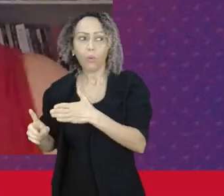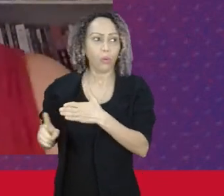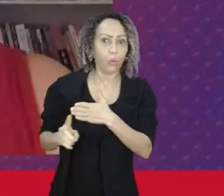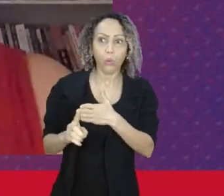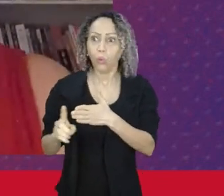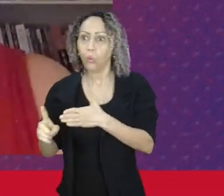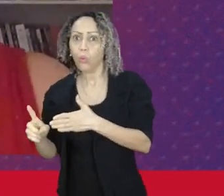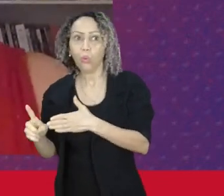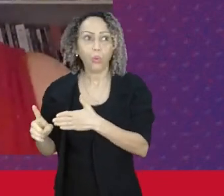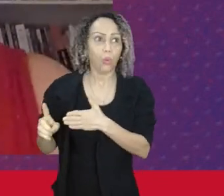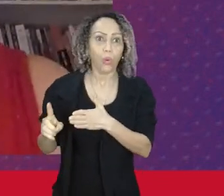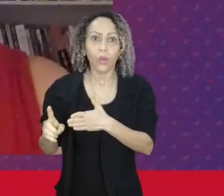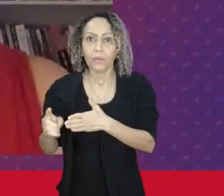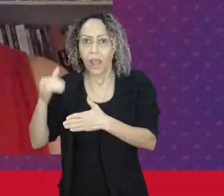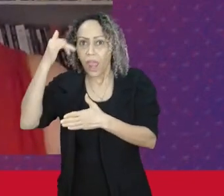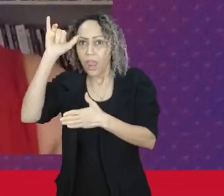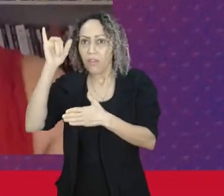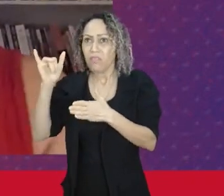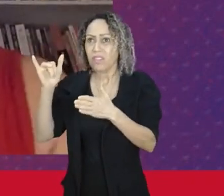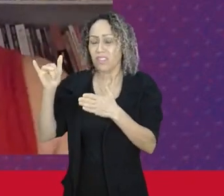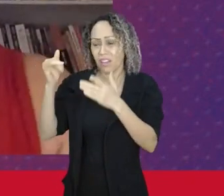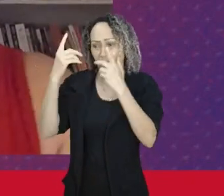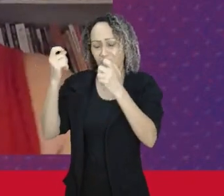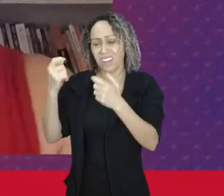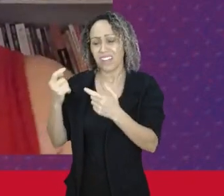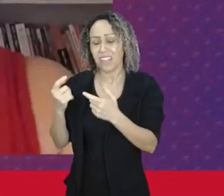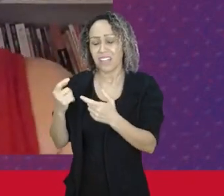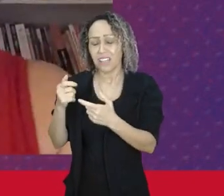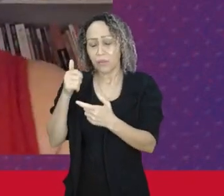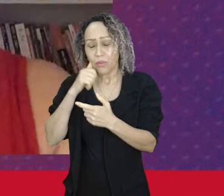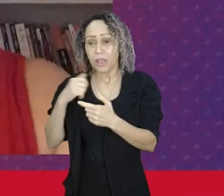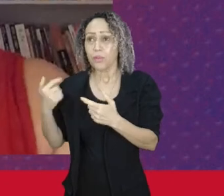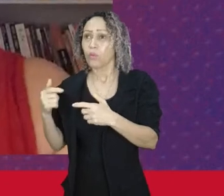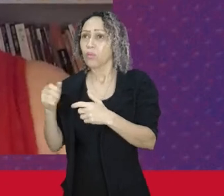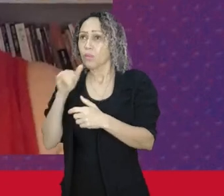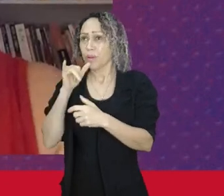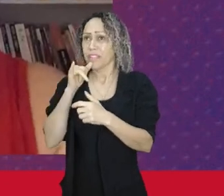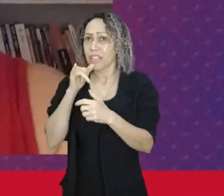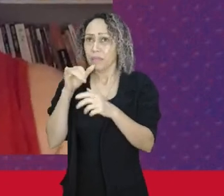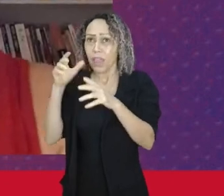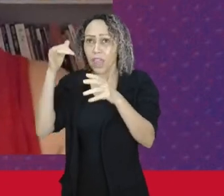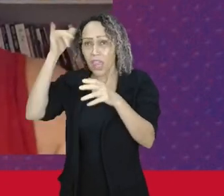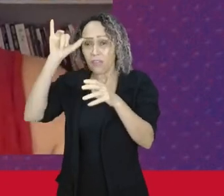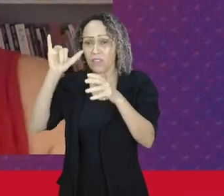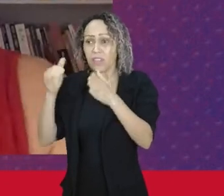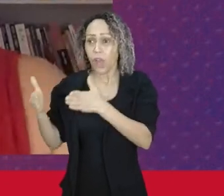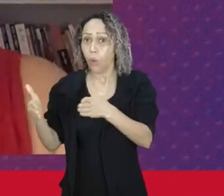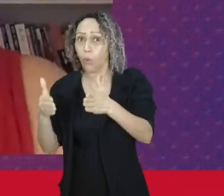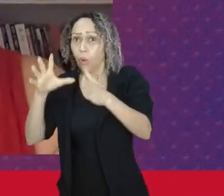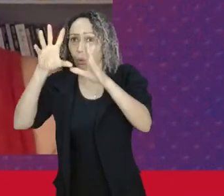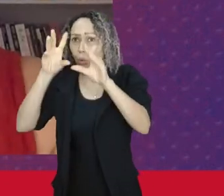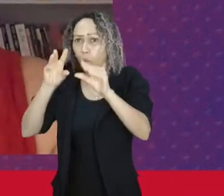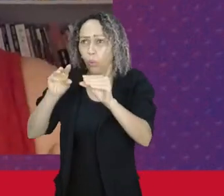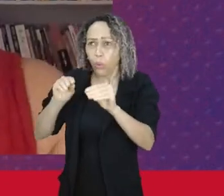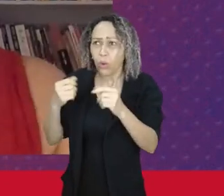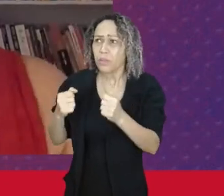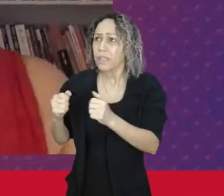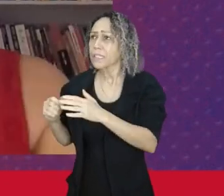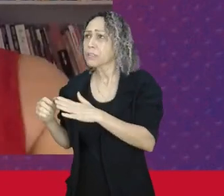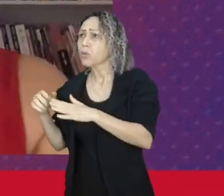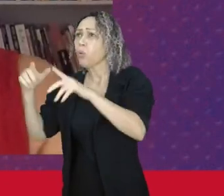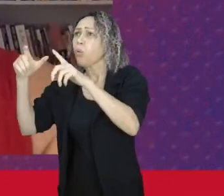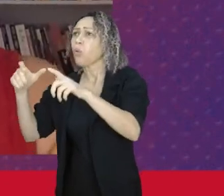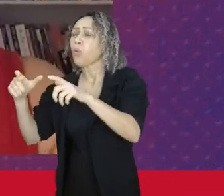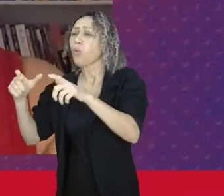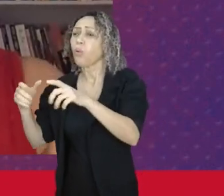mais iluminados, né, e que lhe dê mais segurança. Às vezes, a mulher se arrisca andando no